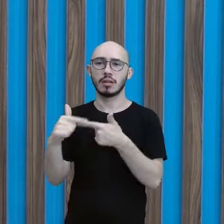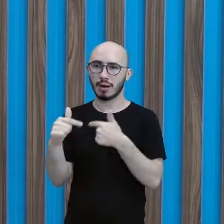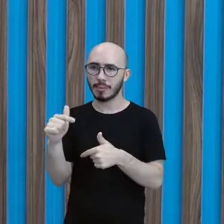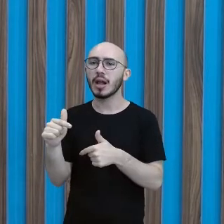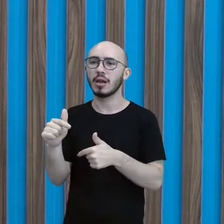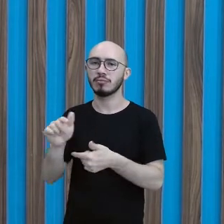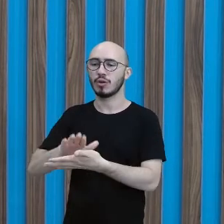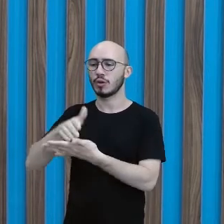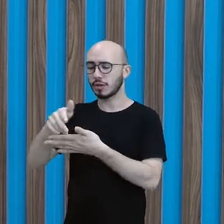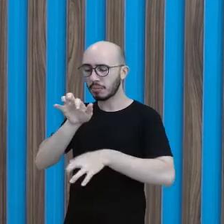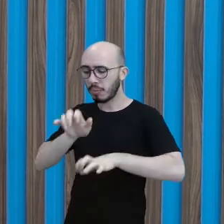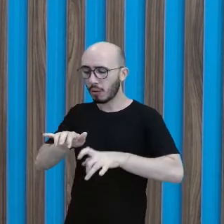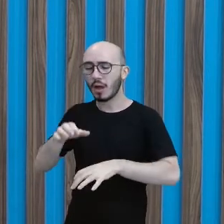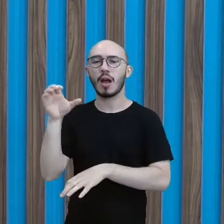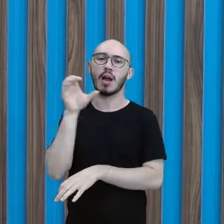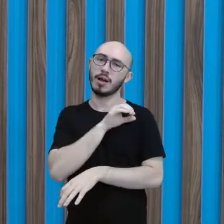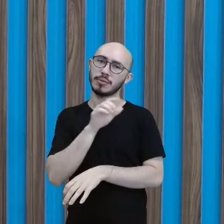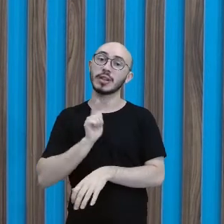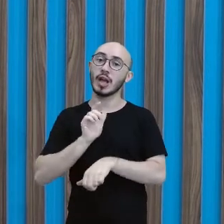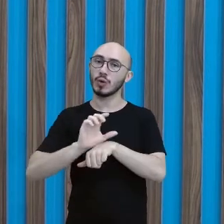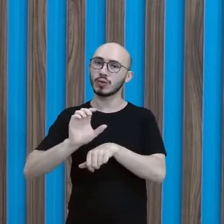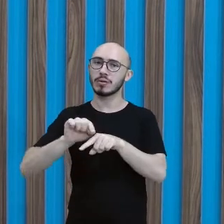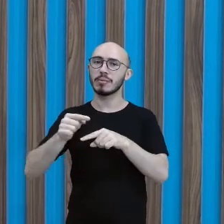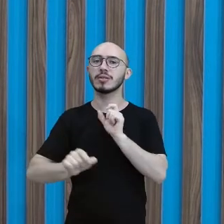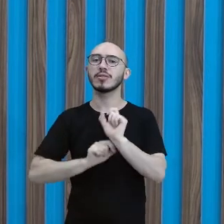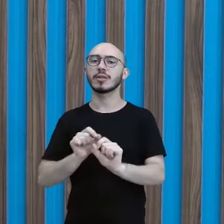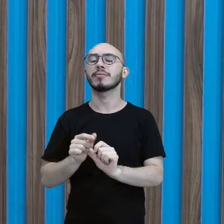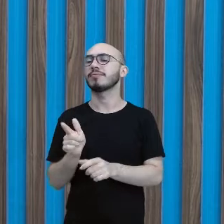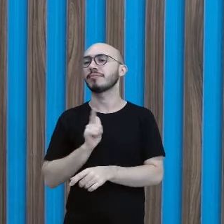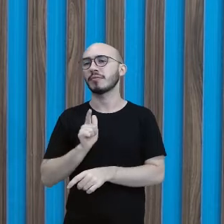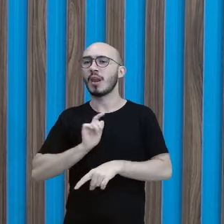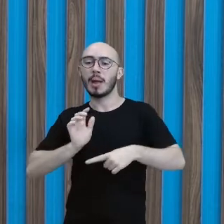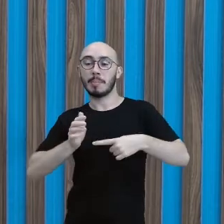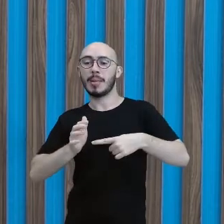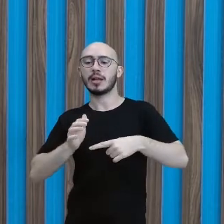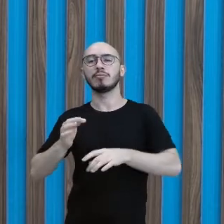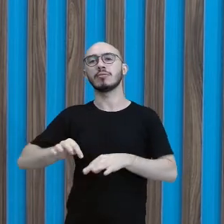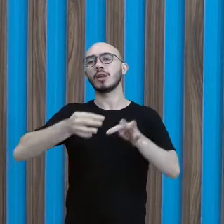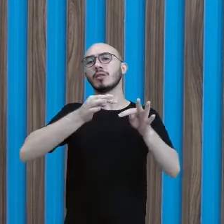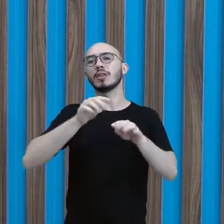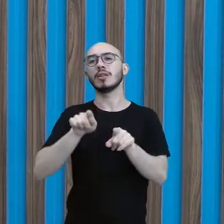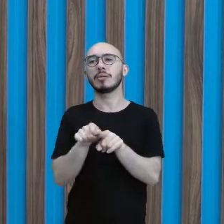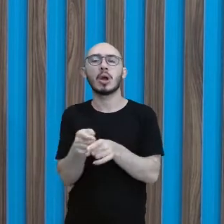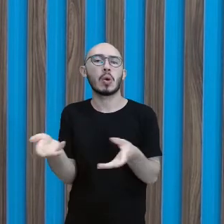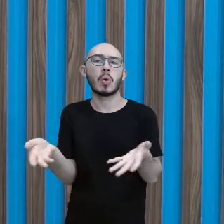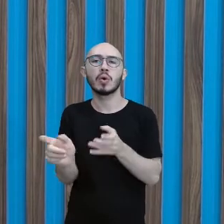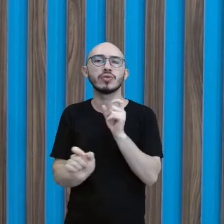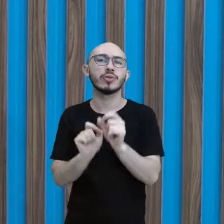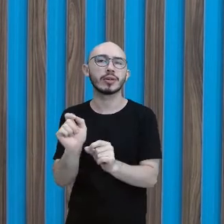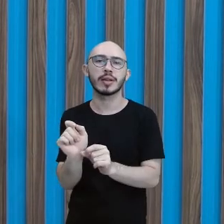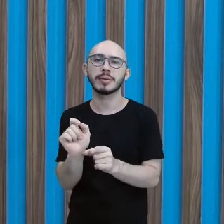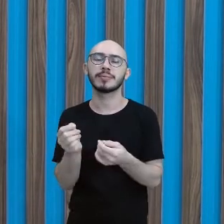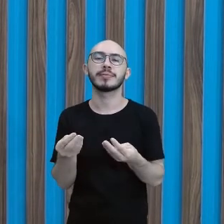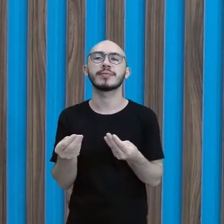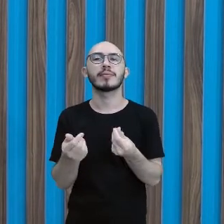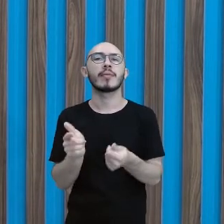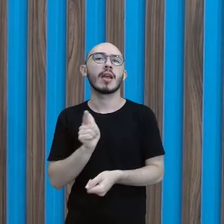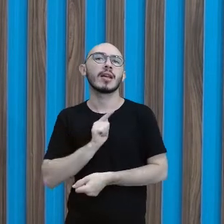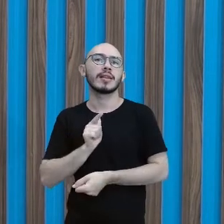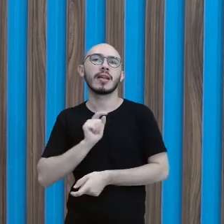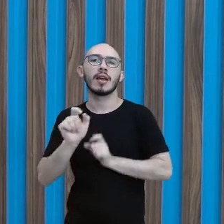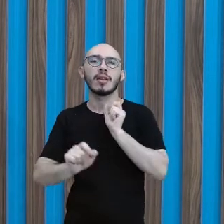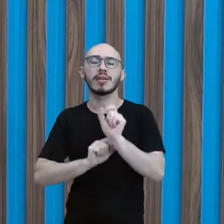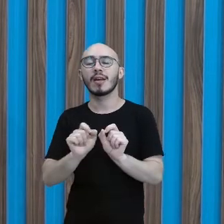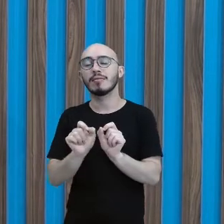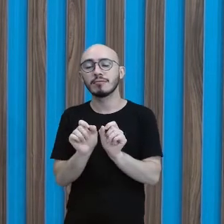a digitar mais rápido. Mas essas próprias máquinas, né, hoje elas vivem restritas